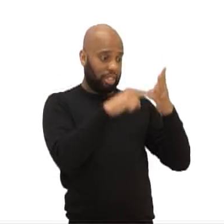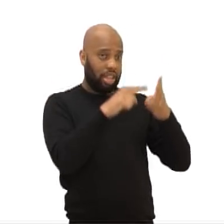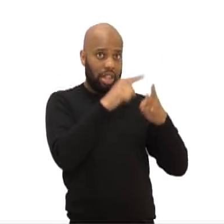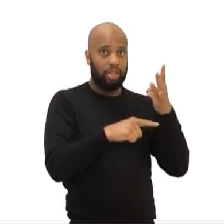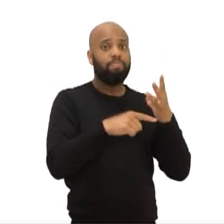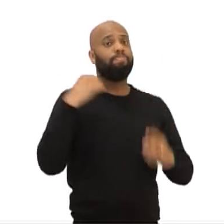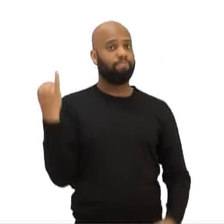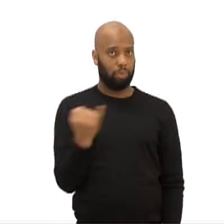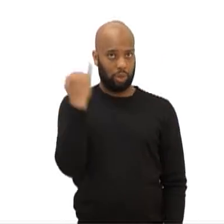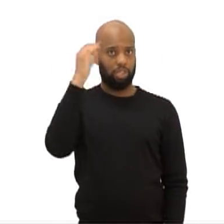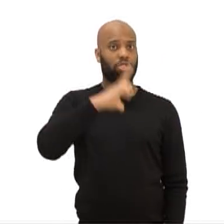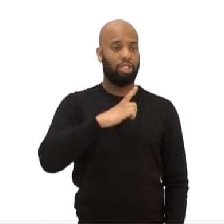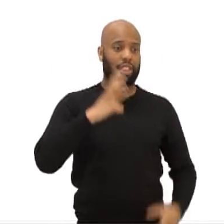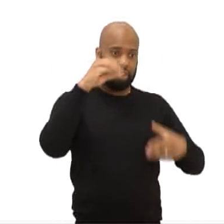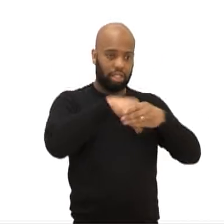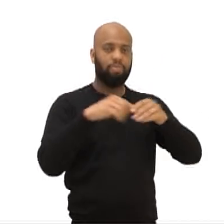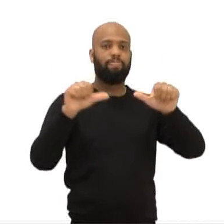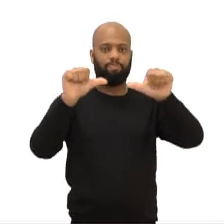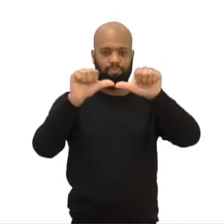principais tipos de simetria: